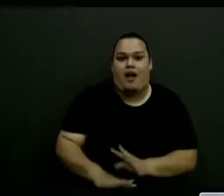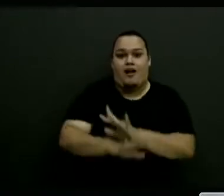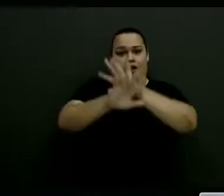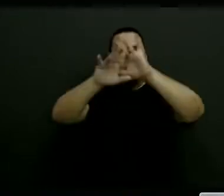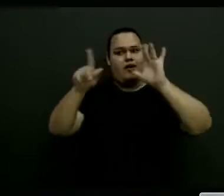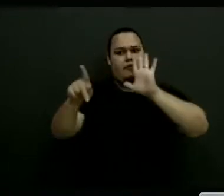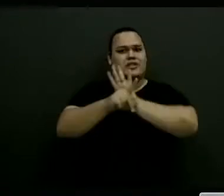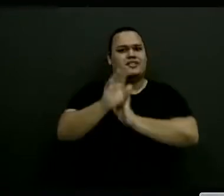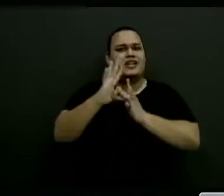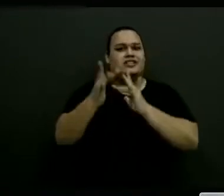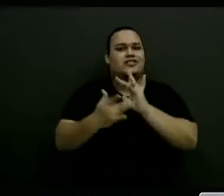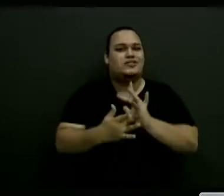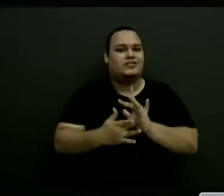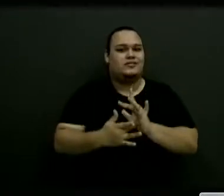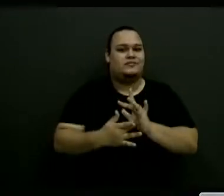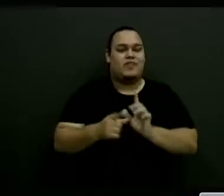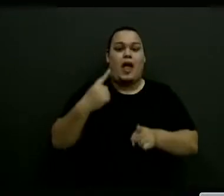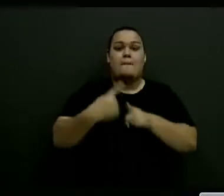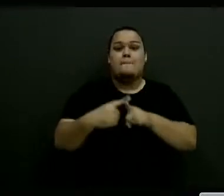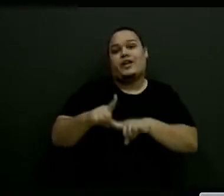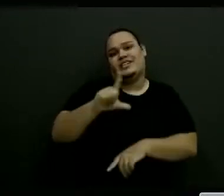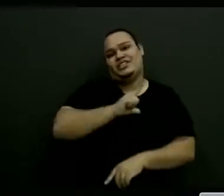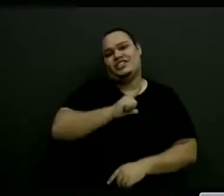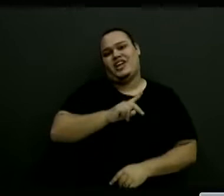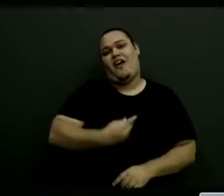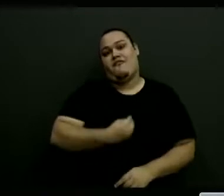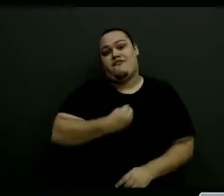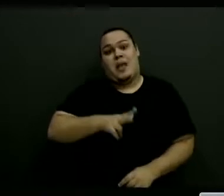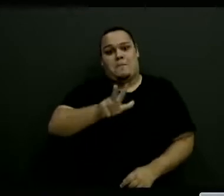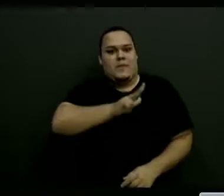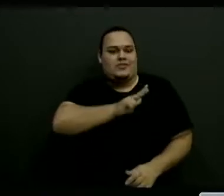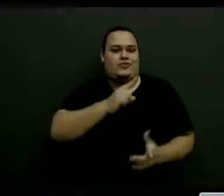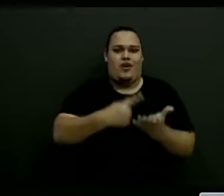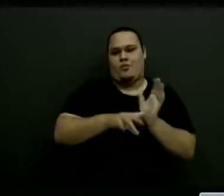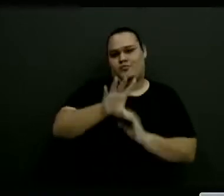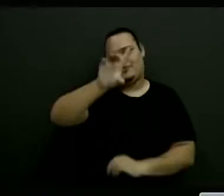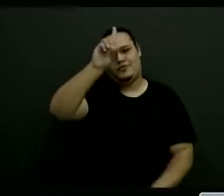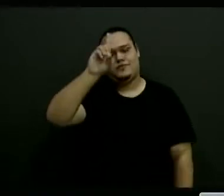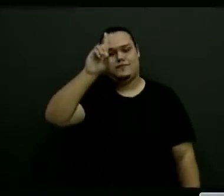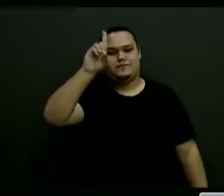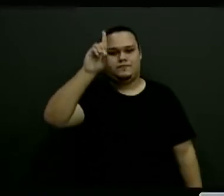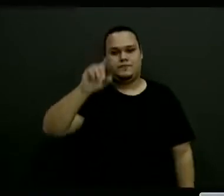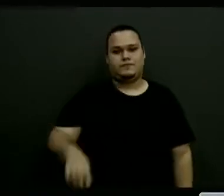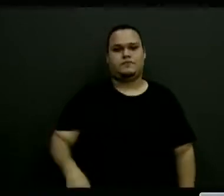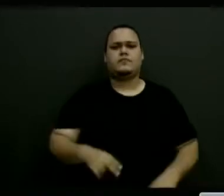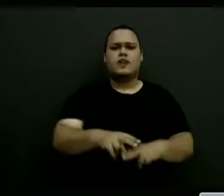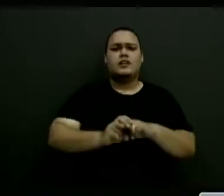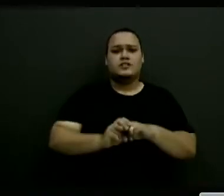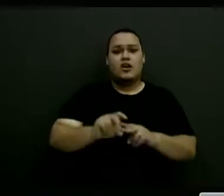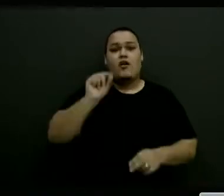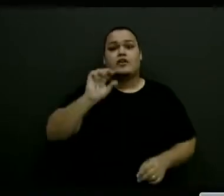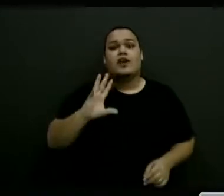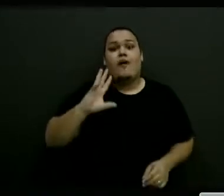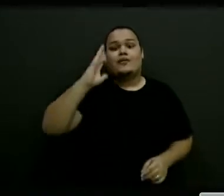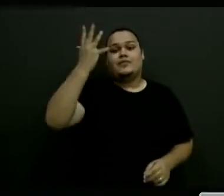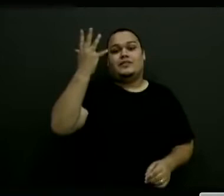da glória de Jesus, que Jesus viveu, sua vida íntima. E quando ele se levanta da oração,